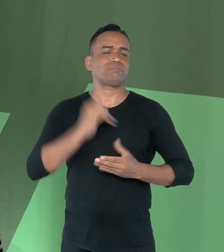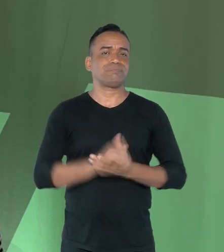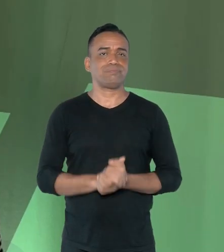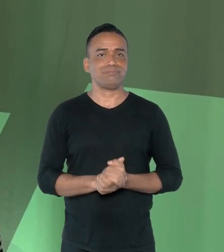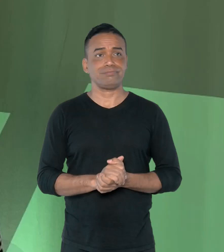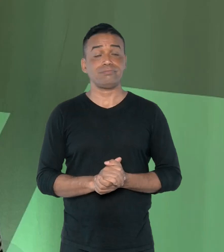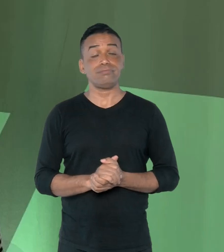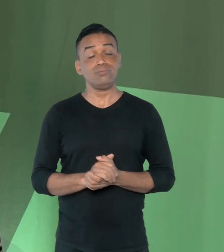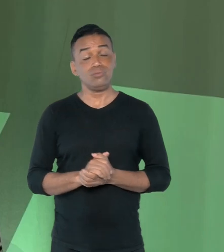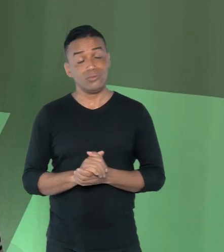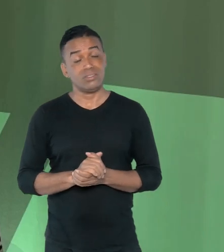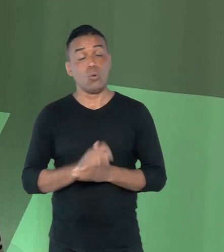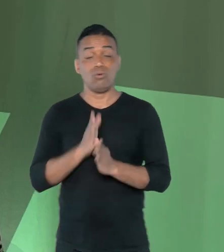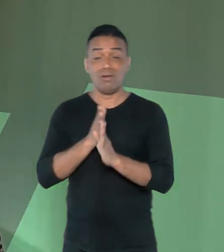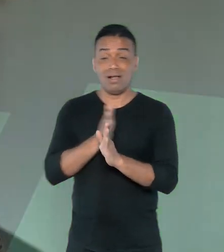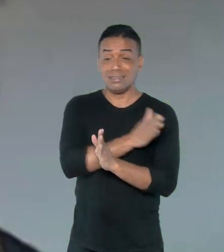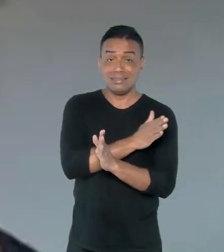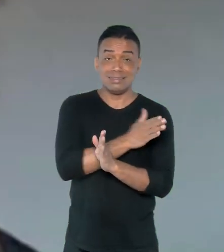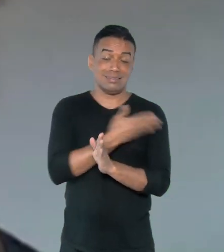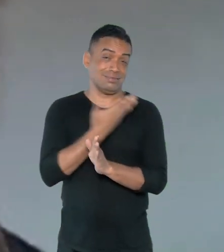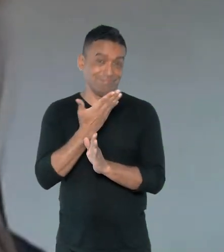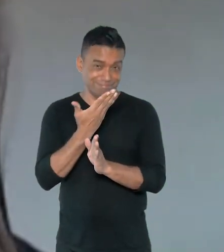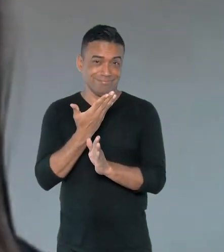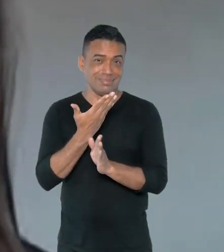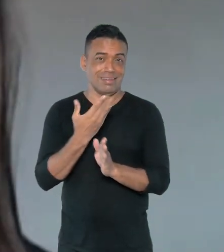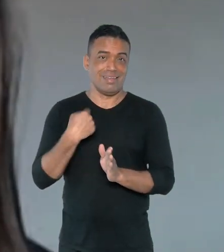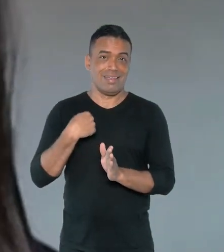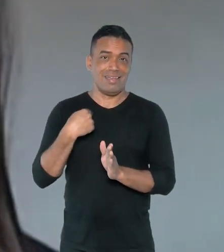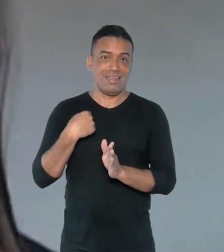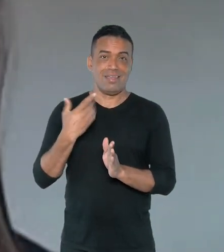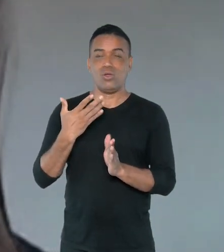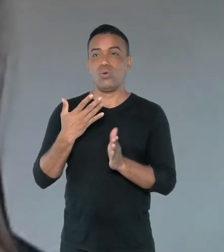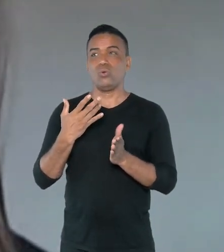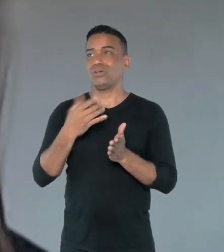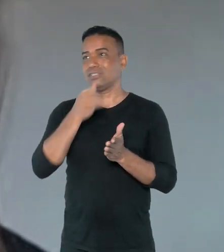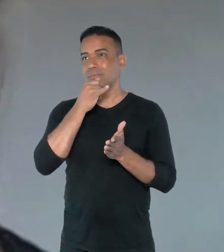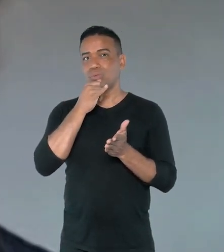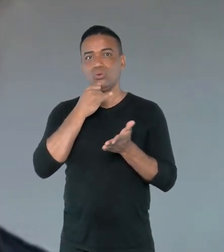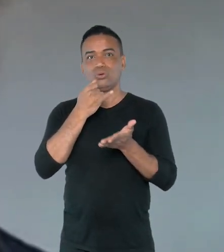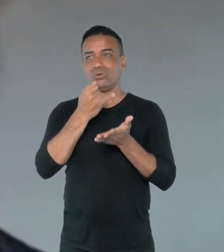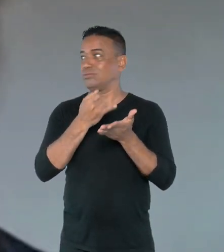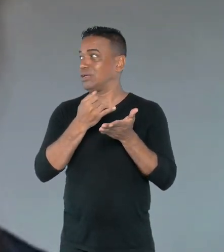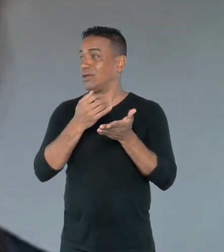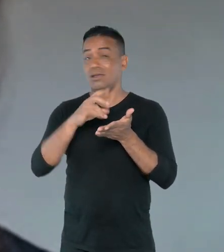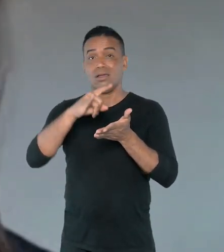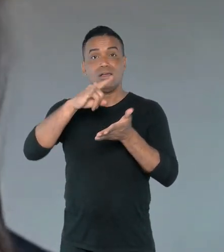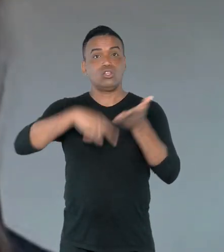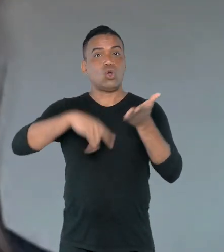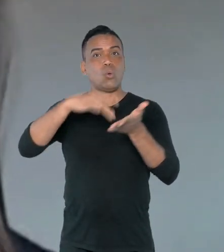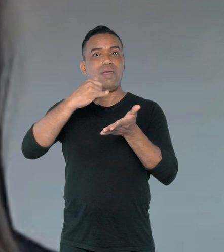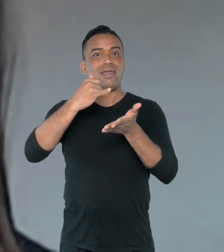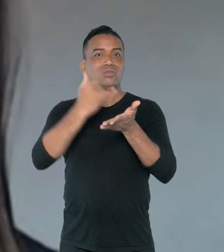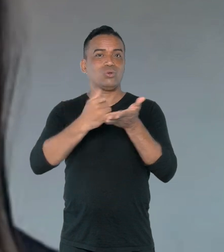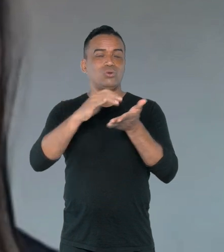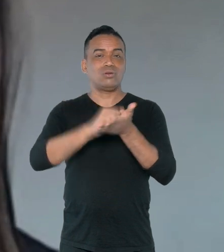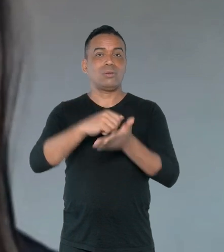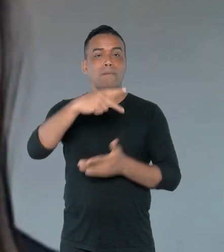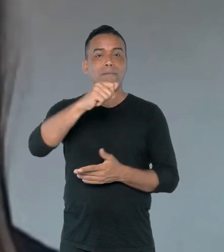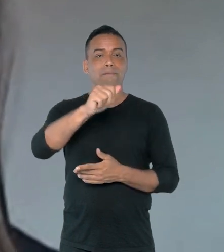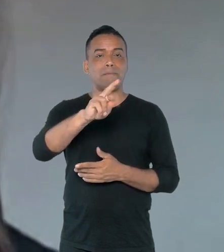Antes, né, de tudo isso, quando eu ia preencher um formulário, por exemplo, eu colocava lá